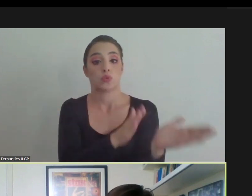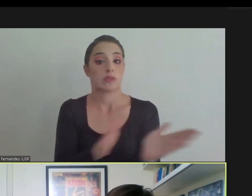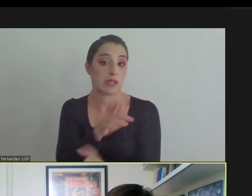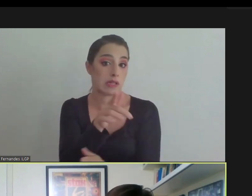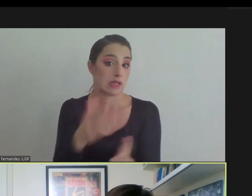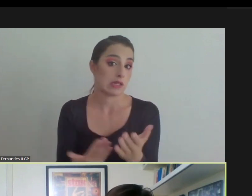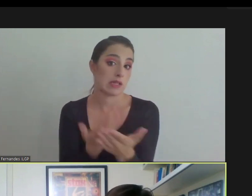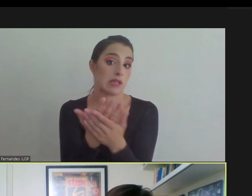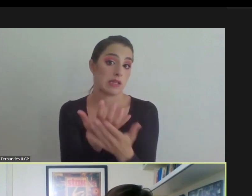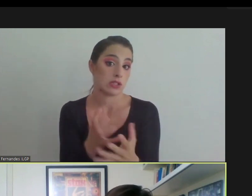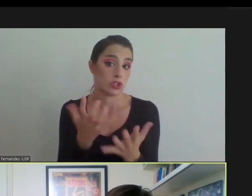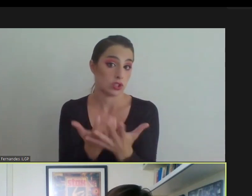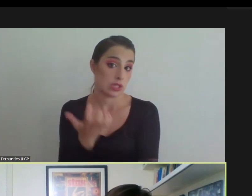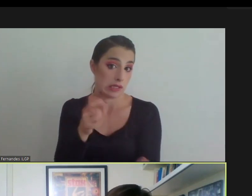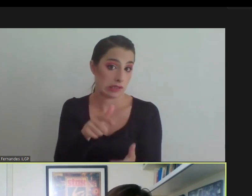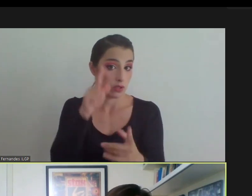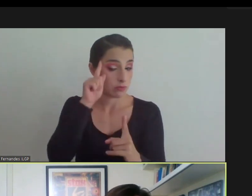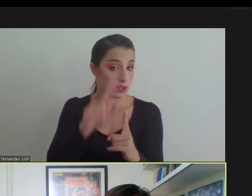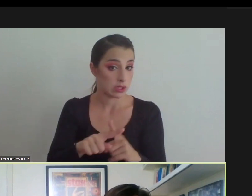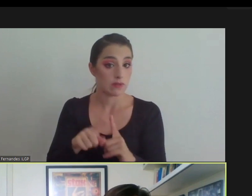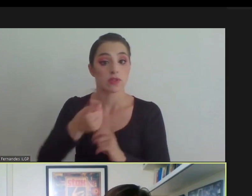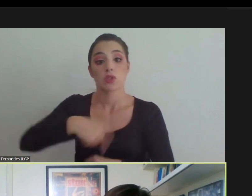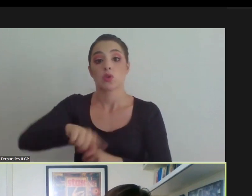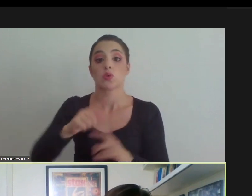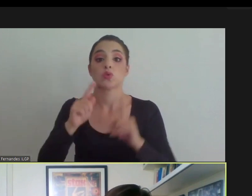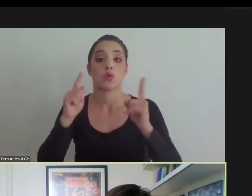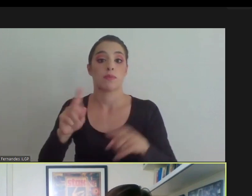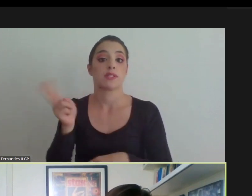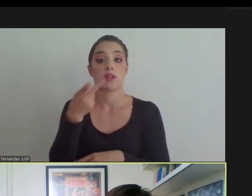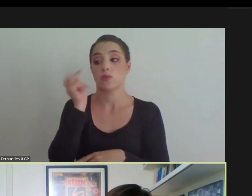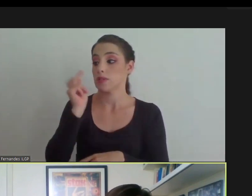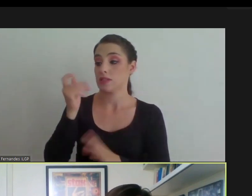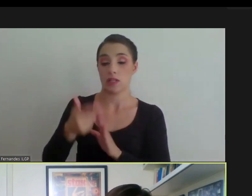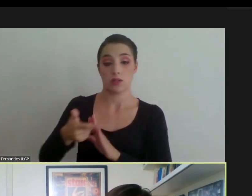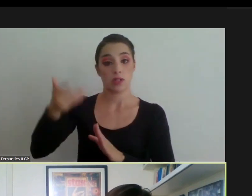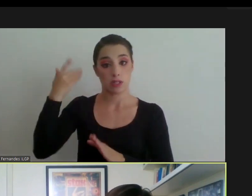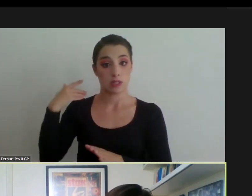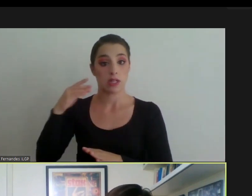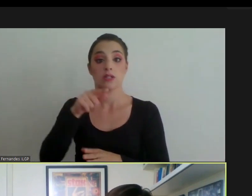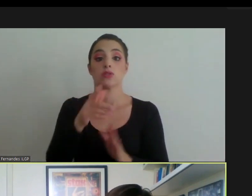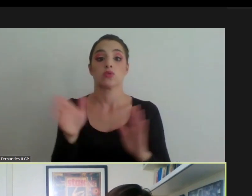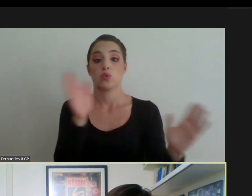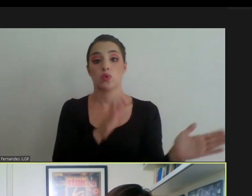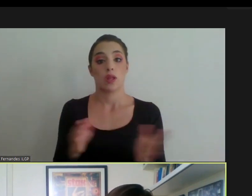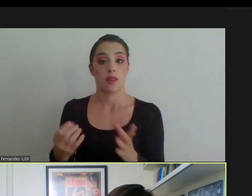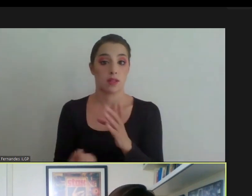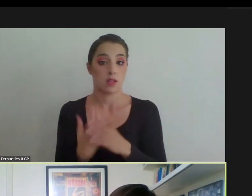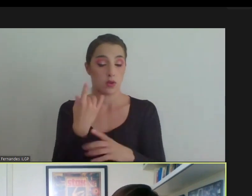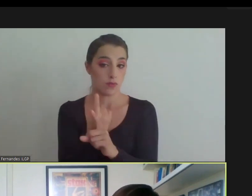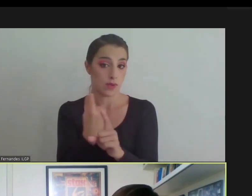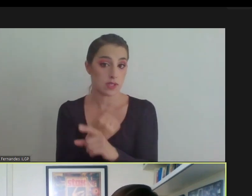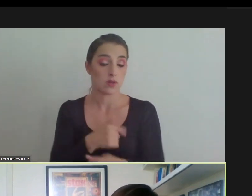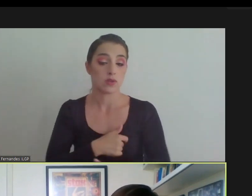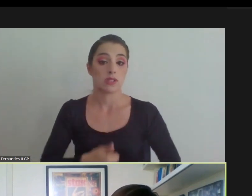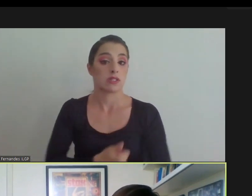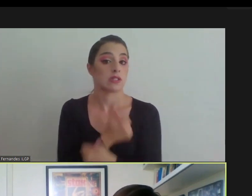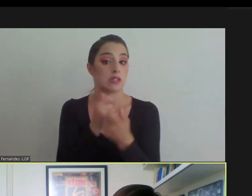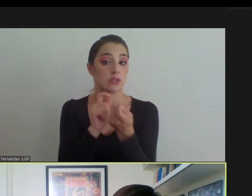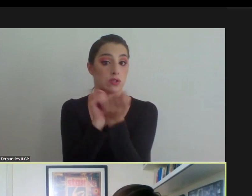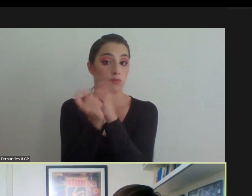3 grandes objetivos. A gente começou 2 anos atrás com essas jornadas de inovação, Cidades que Transformam,